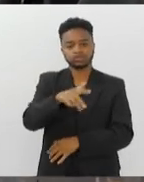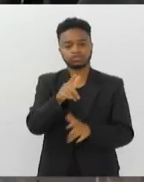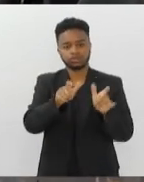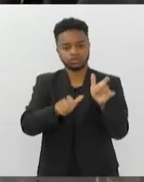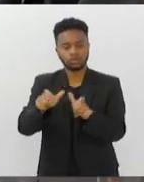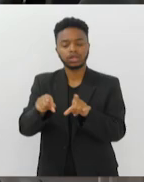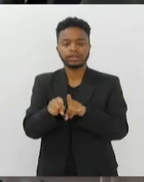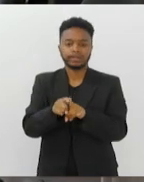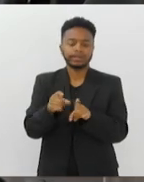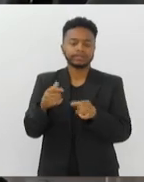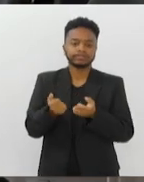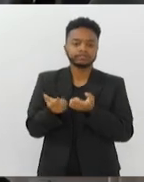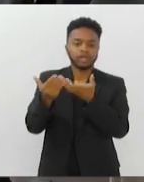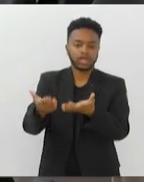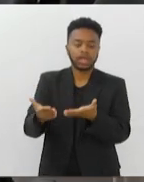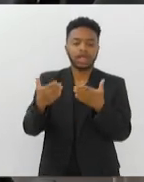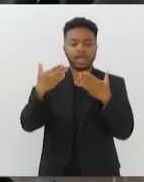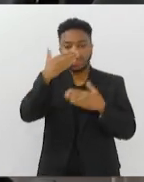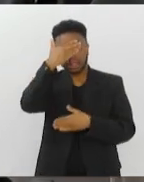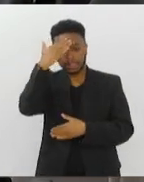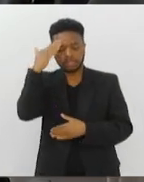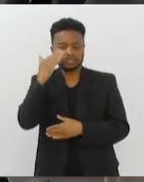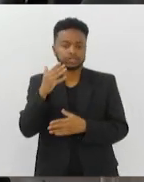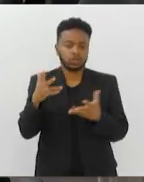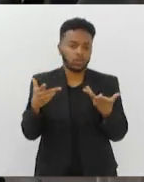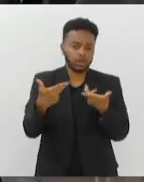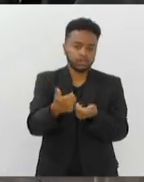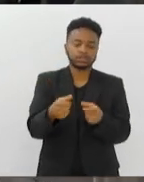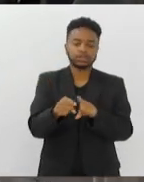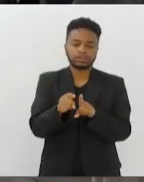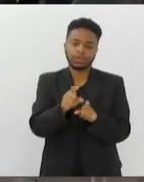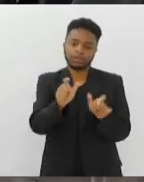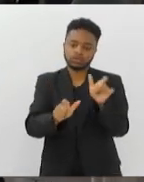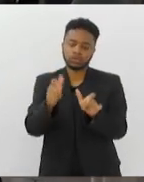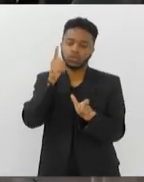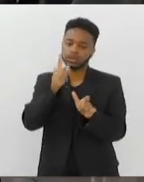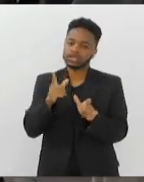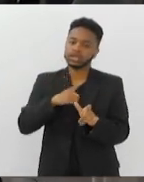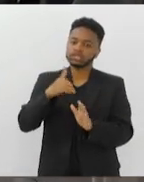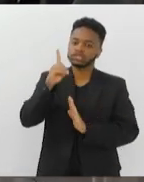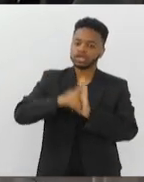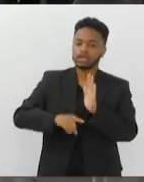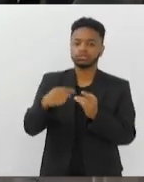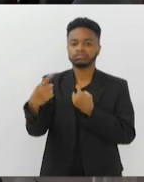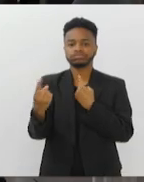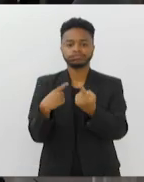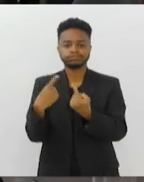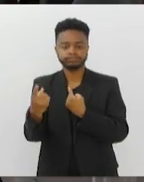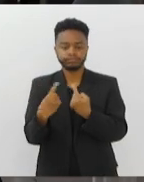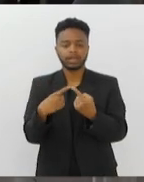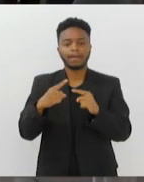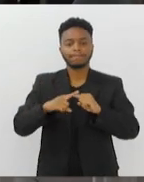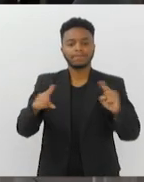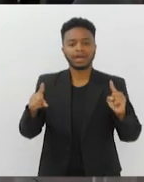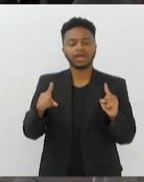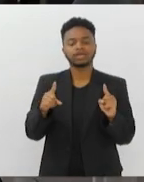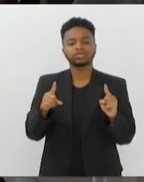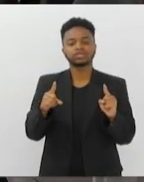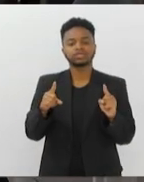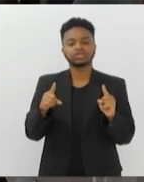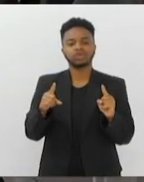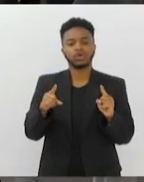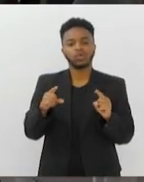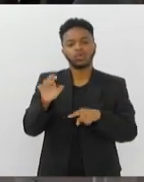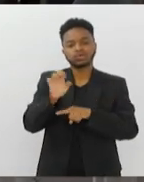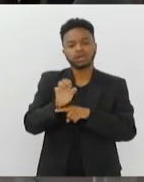lazer de qualidade, para que as pessoas possam efetivamente exercer o seu direito de ir e vir com menos, o Estado atrapalhando